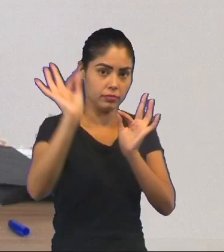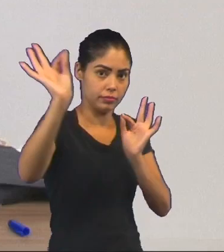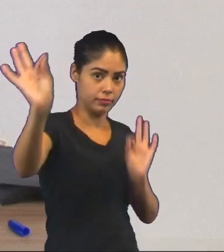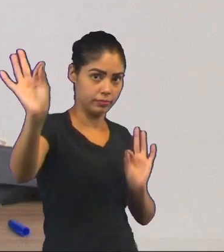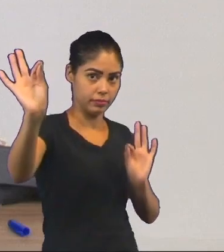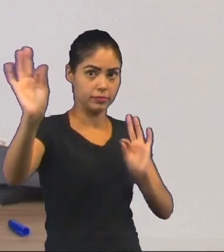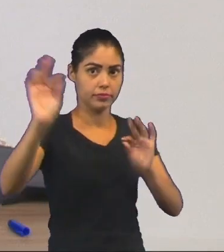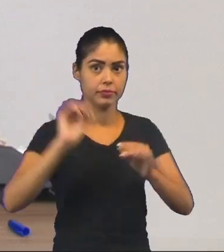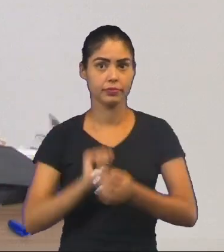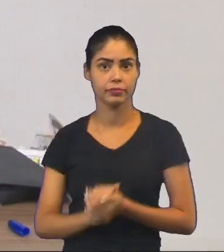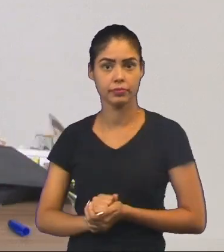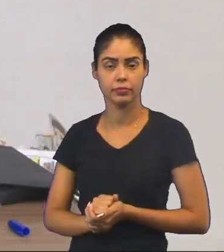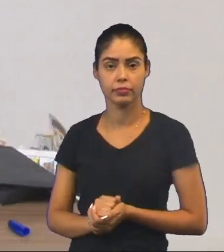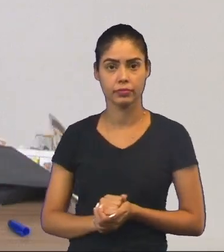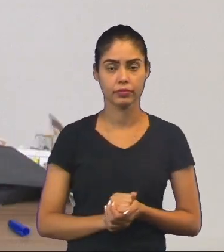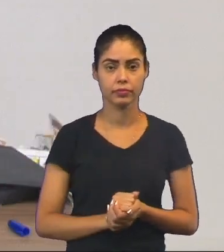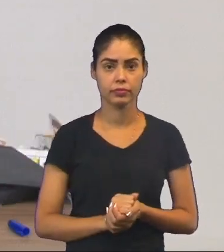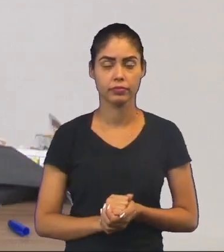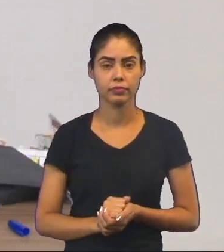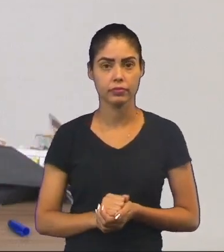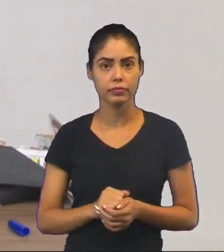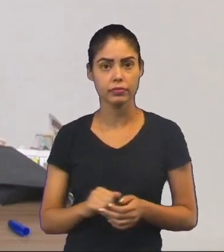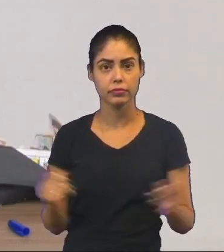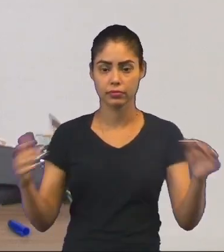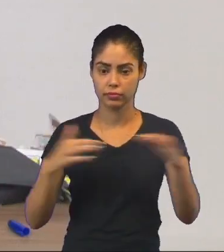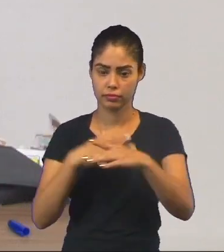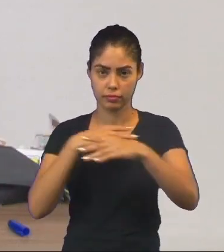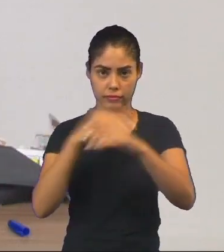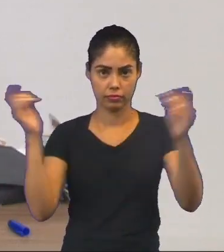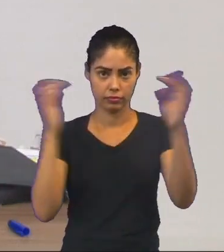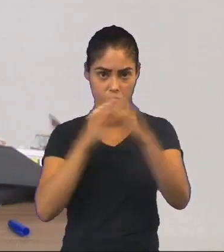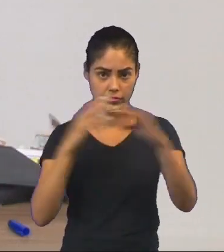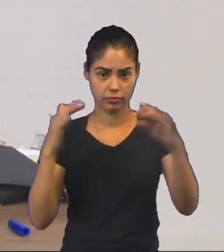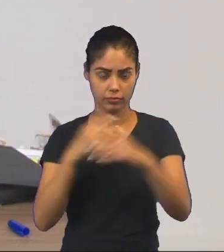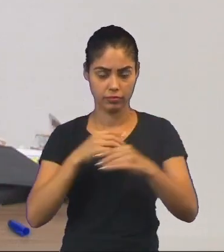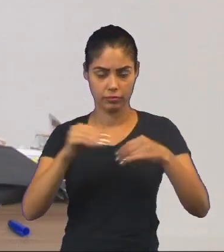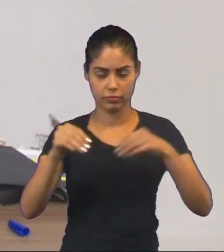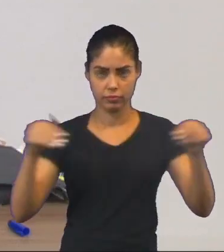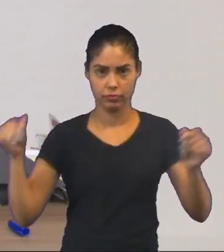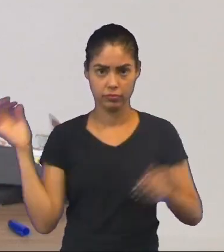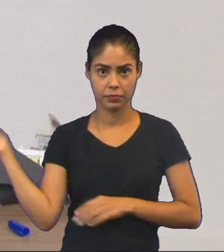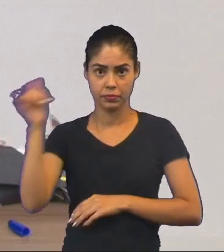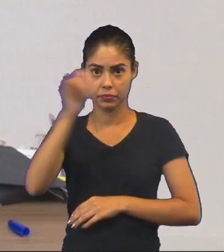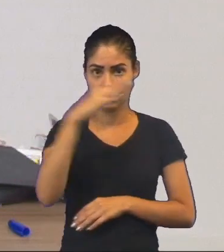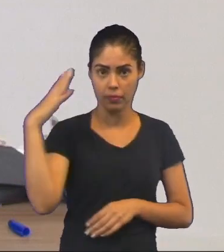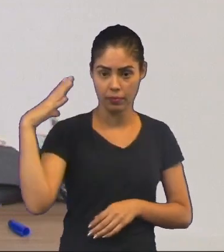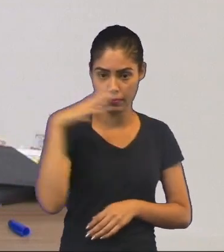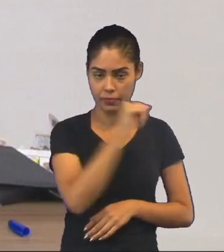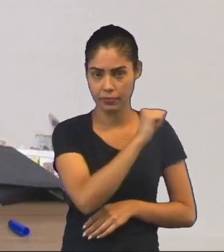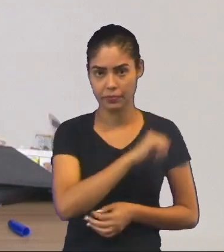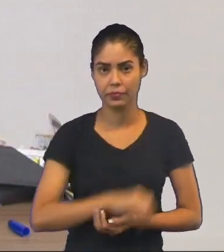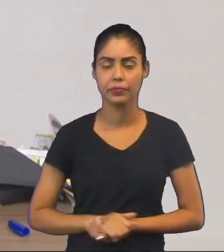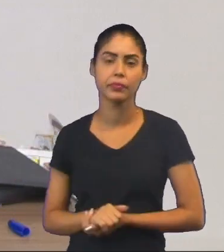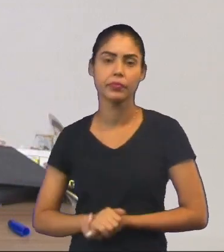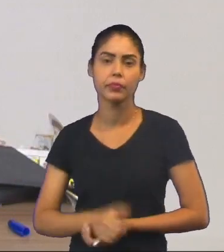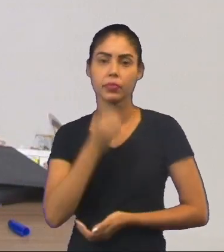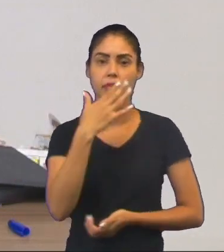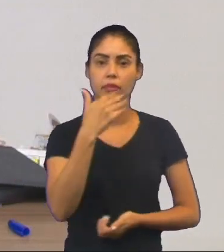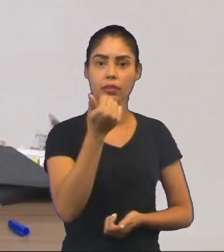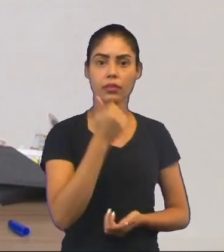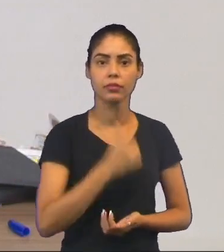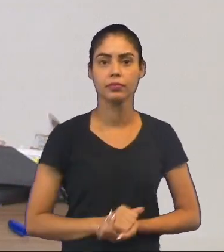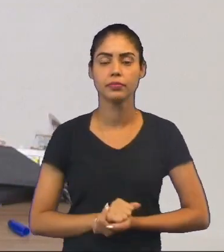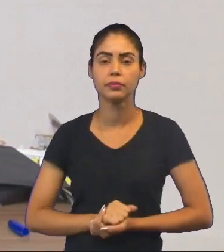de um transporte aéreo e um terrestre, o aéreo é bem mais rápido. Muito